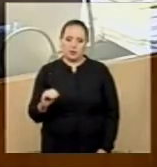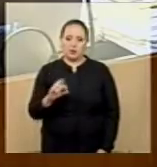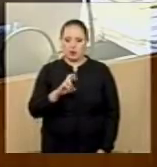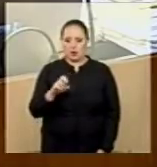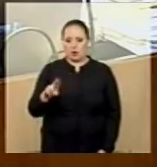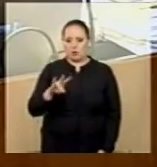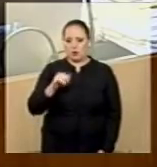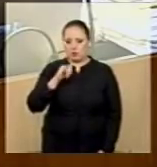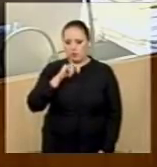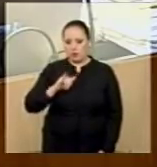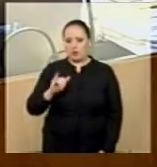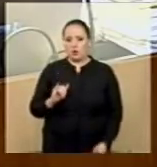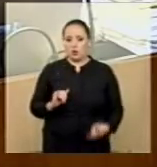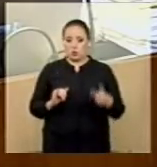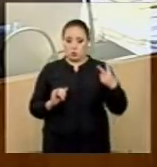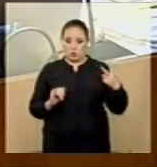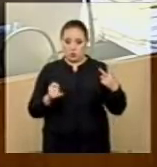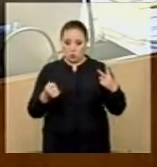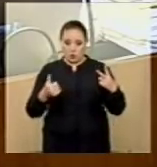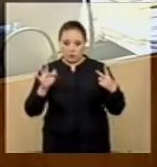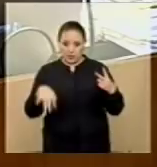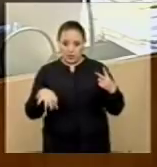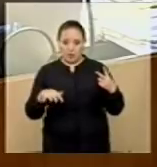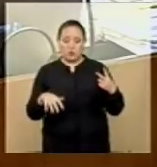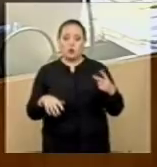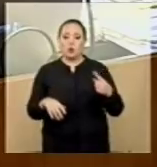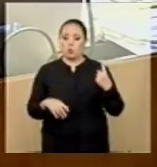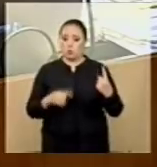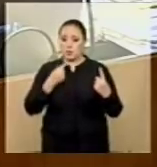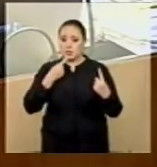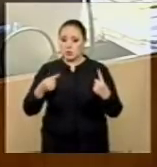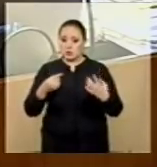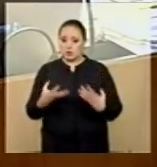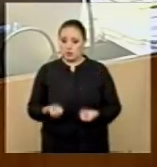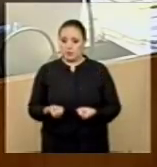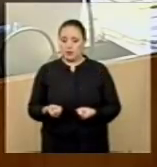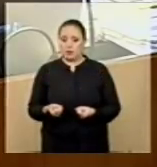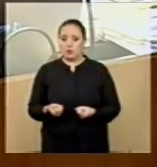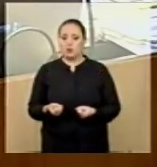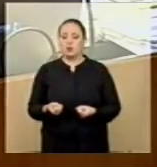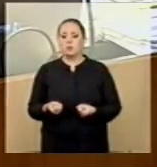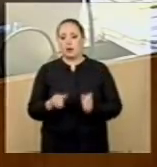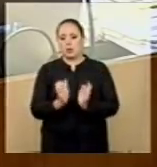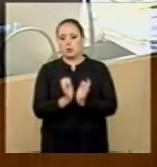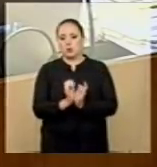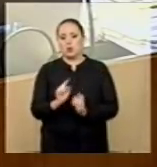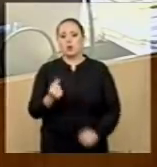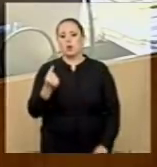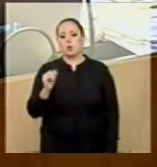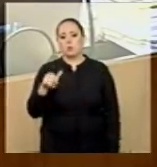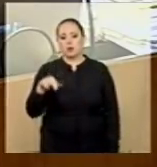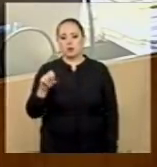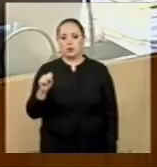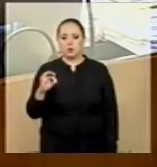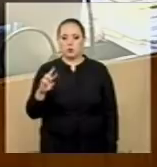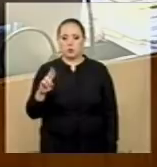manifestar. Duas já em alegação final, uma denúncia recebida recentemente pela turma e uma instrução